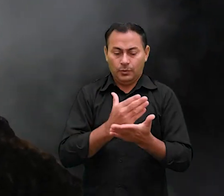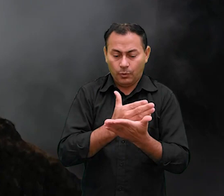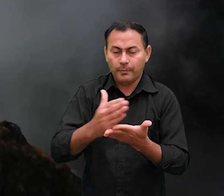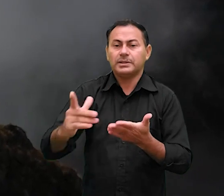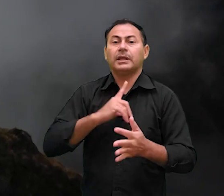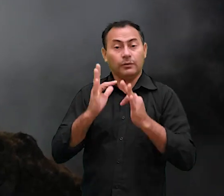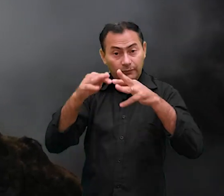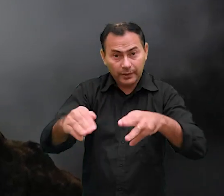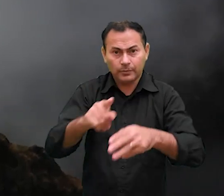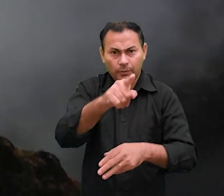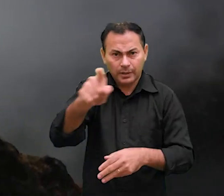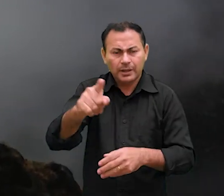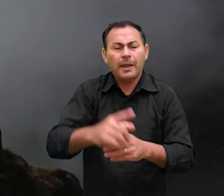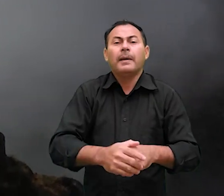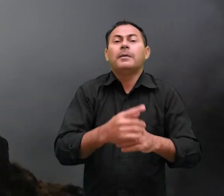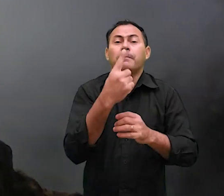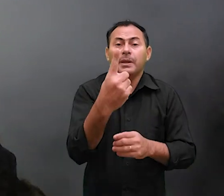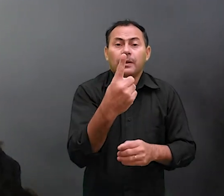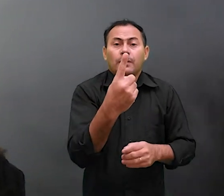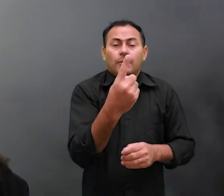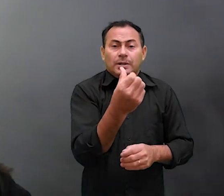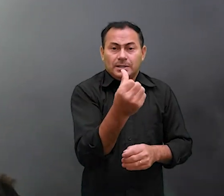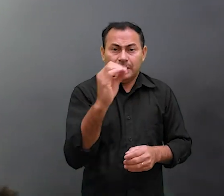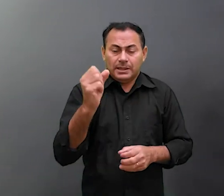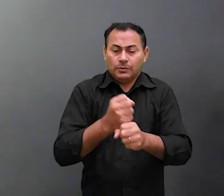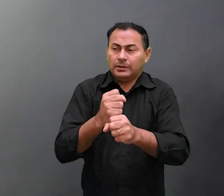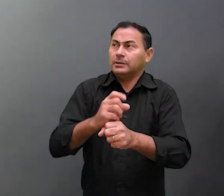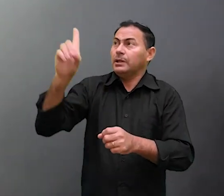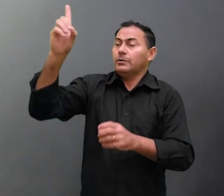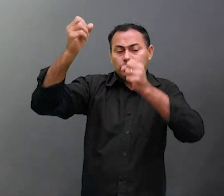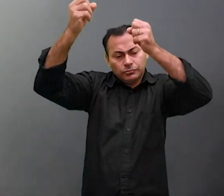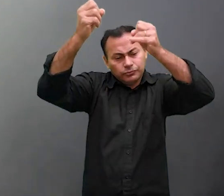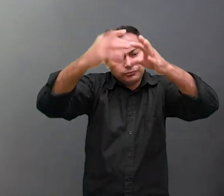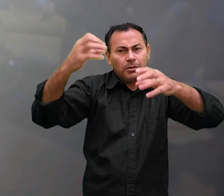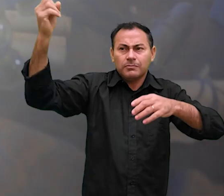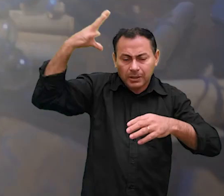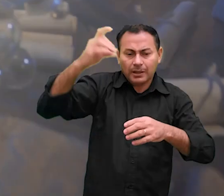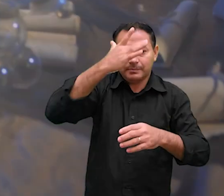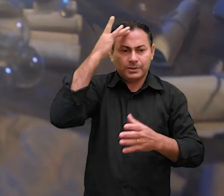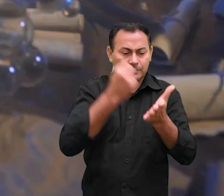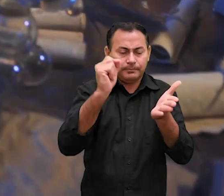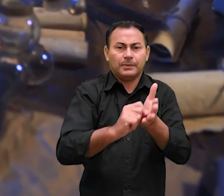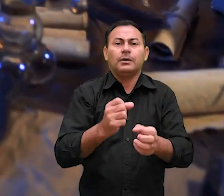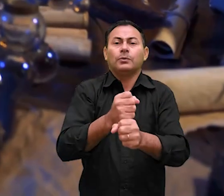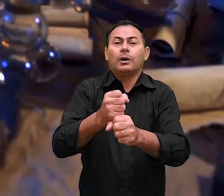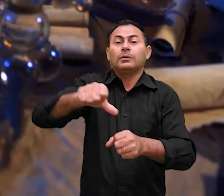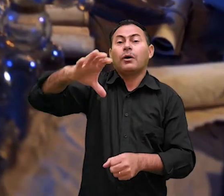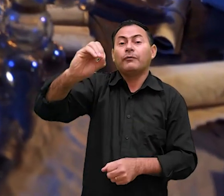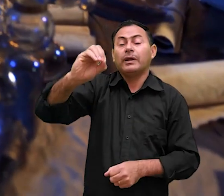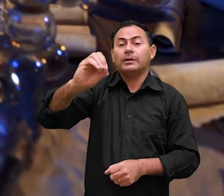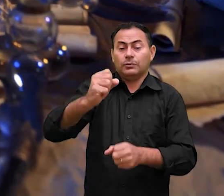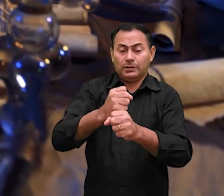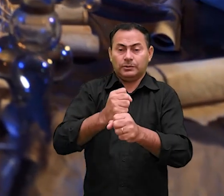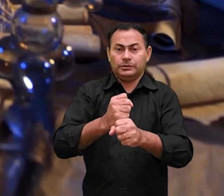um começo e um fim. Por cerca de 1.600 anos, Deus inspirou o homem a escrever esses livros. Por volta do ano 90,